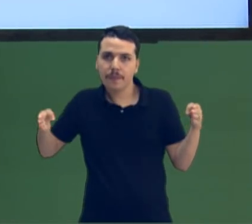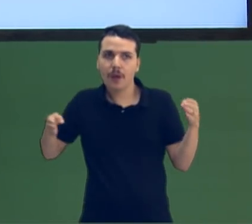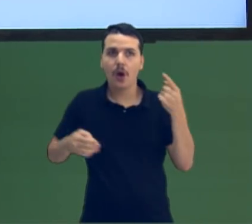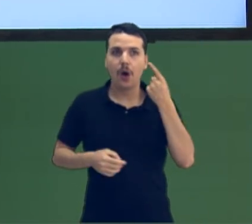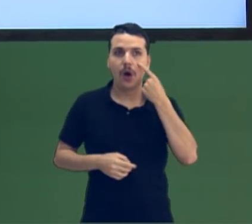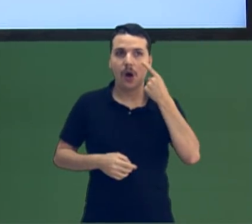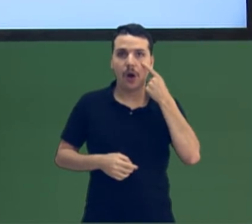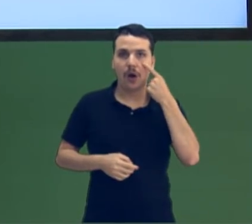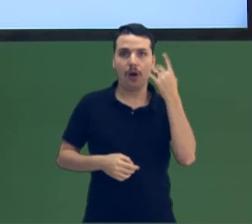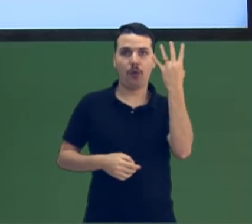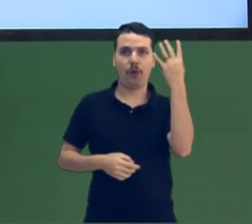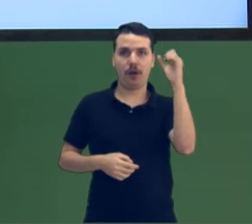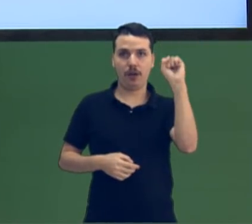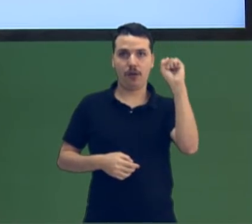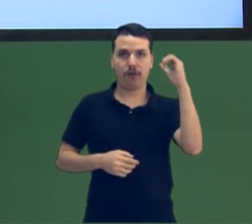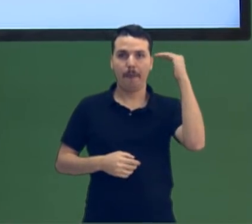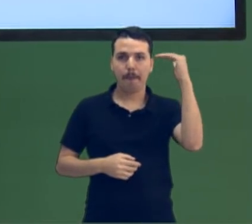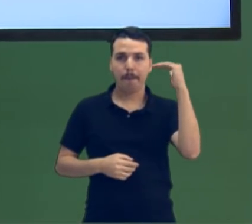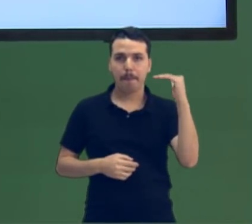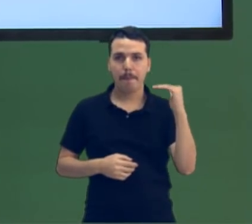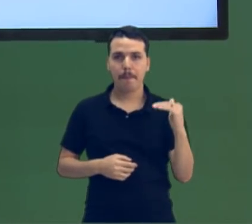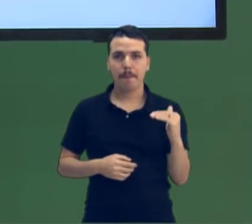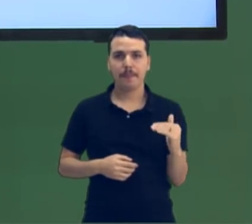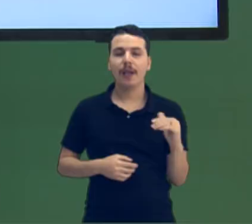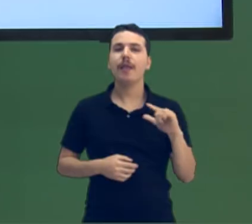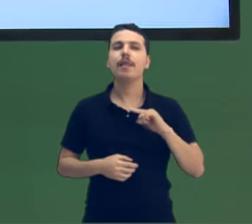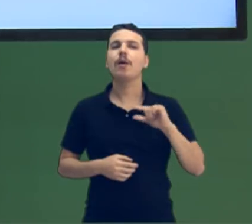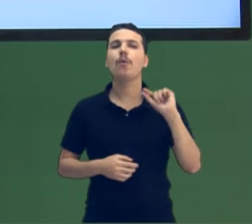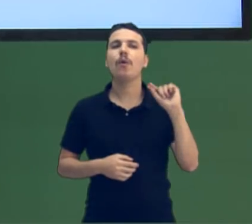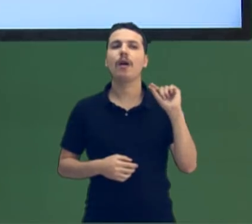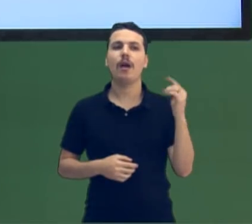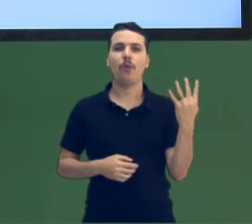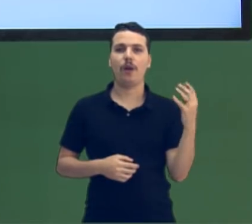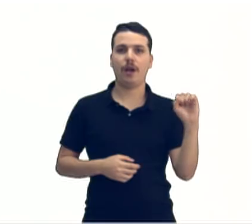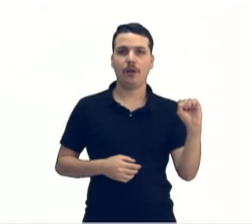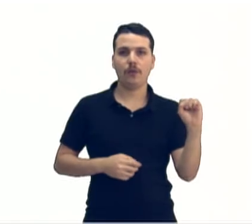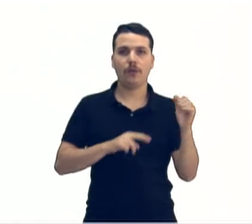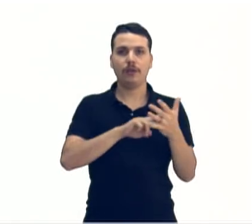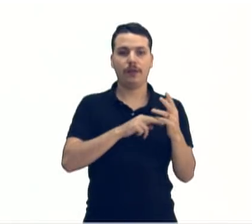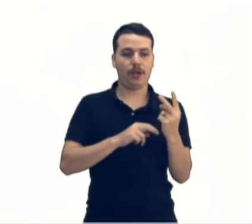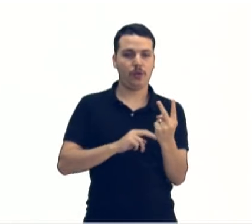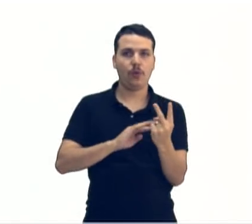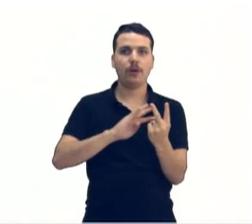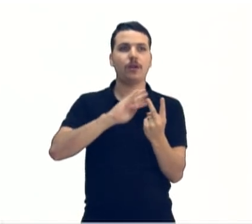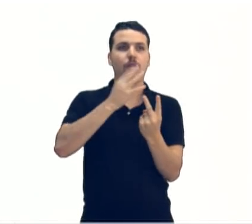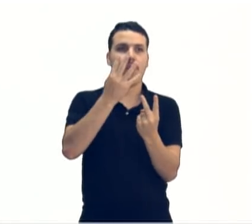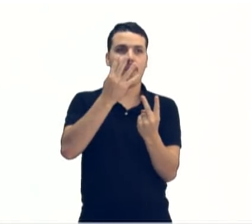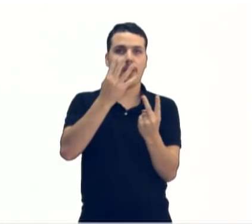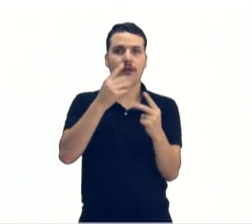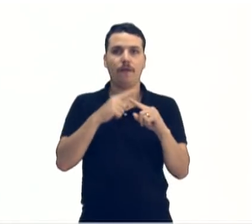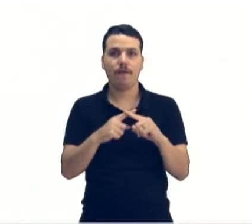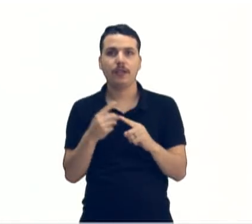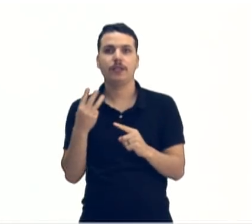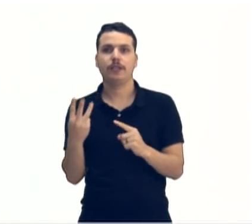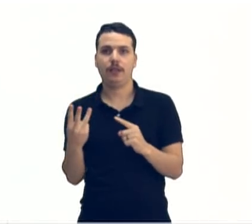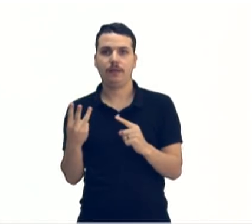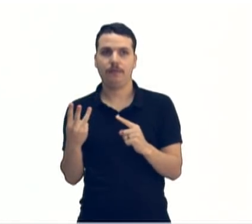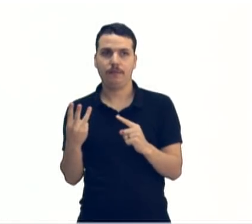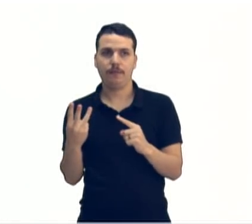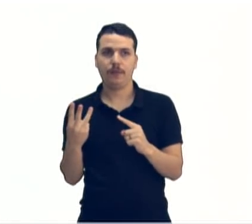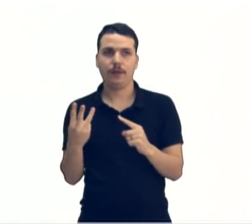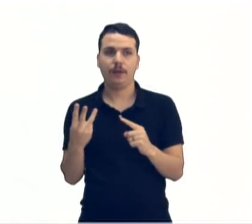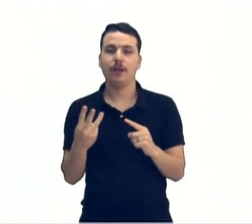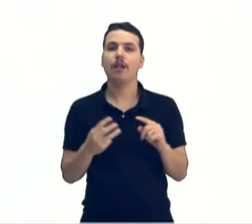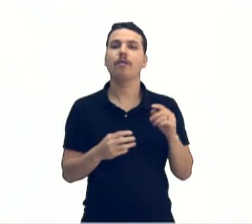fatorar o 48, o que eu vou ter? Que o 48 é 2 à quarta vezes 3. E ficou